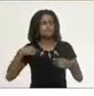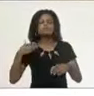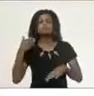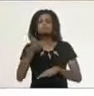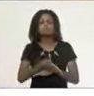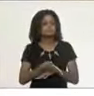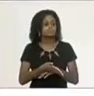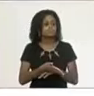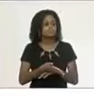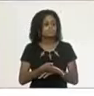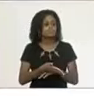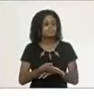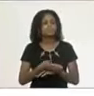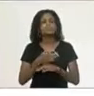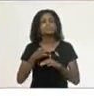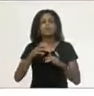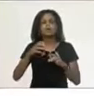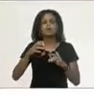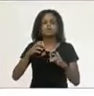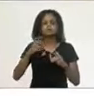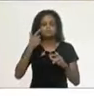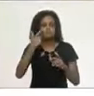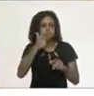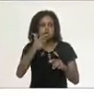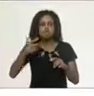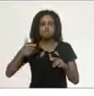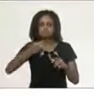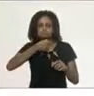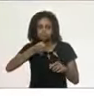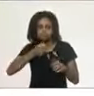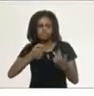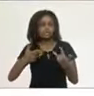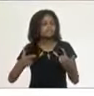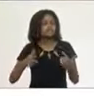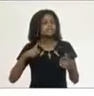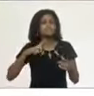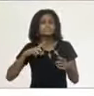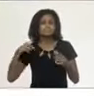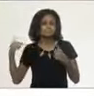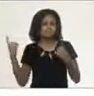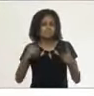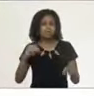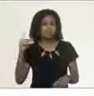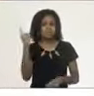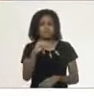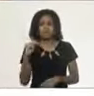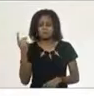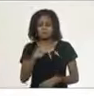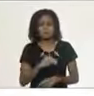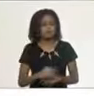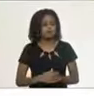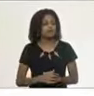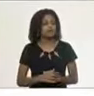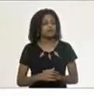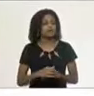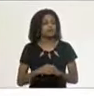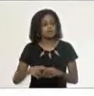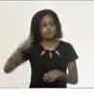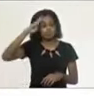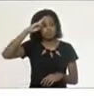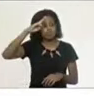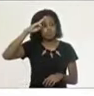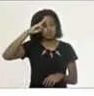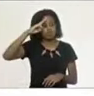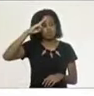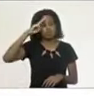poder cobrir esse evento. E foi covardemente agredido sob o respaldo do coronel Marcos Paz. Coronel esse que, para